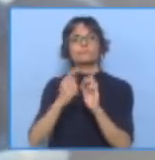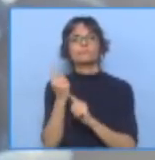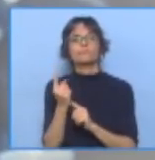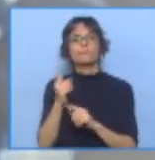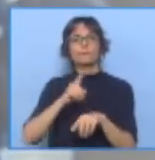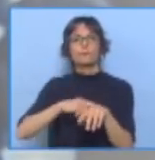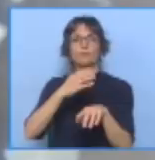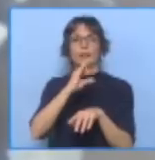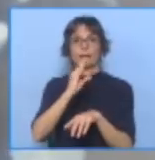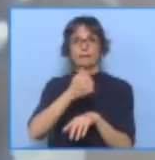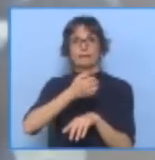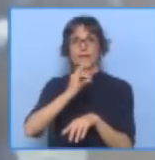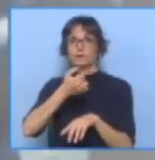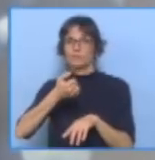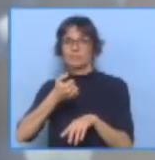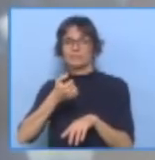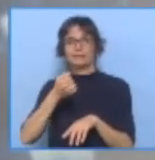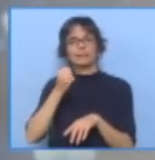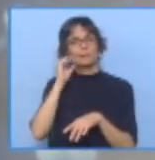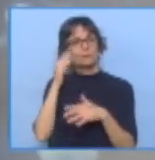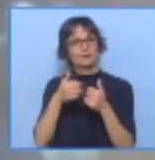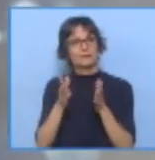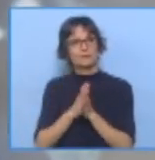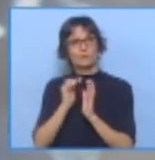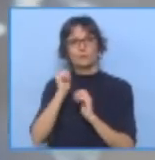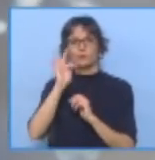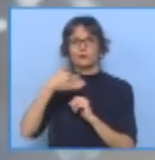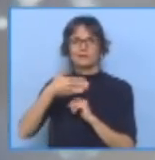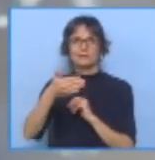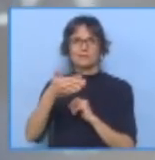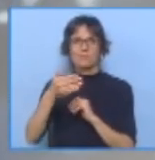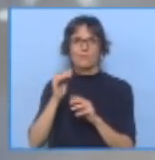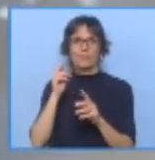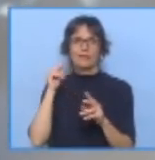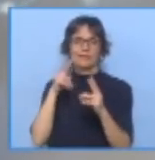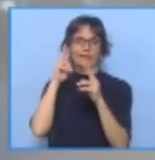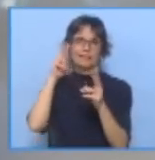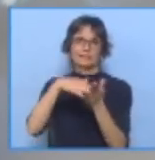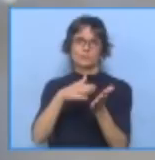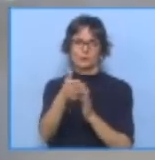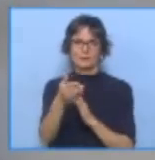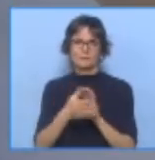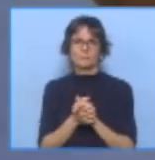quando forem 22h45. Votos de uma ótima tarde, bom fim de semana, até à próxima segunda-feira, se Deus quiser.